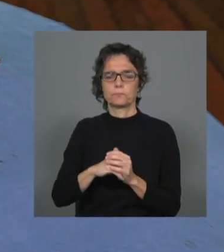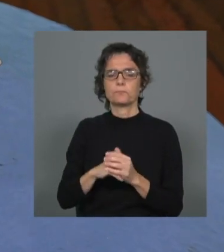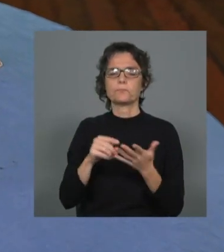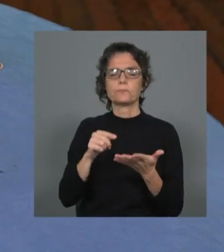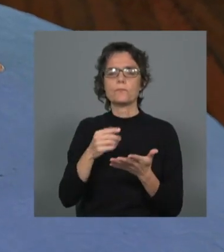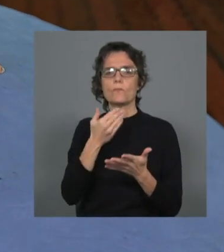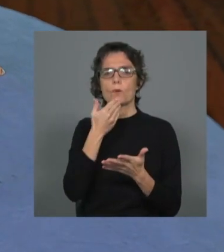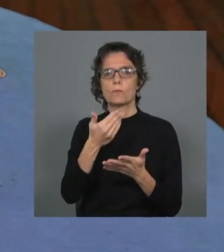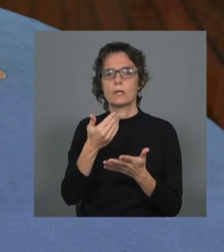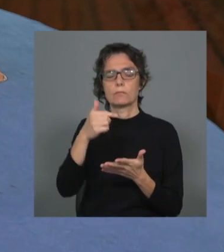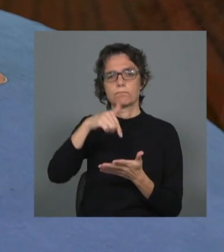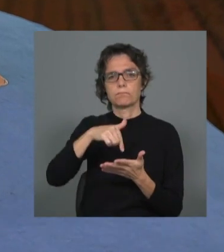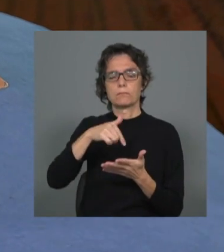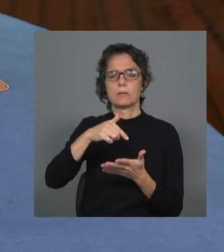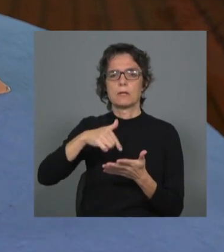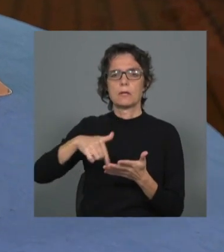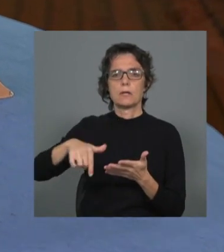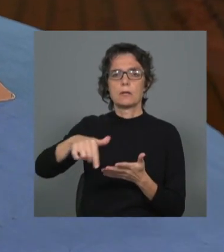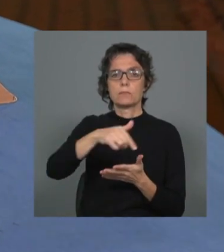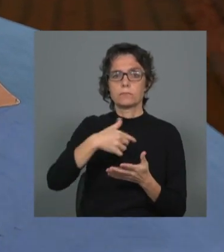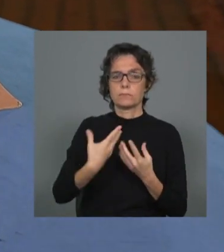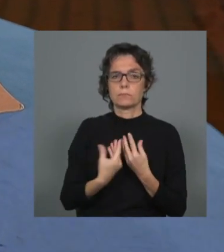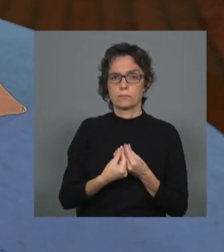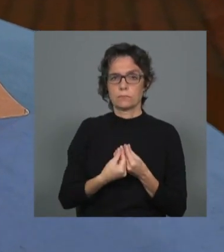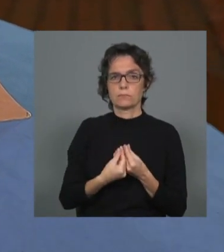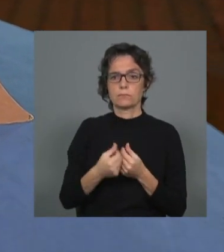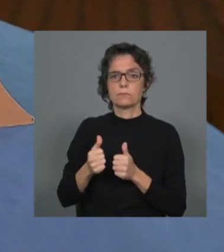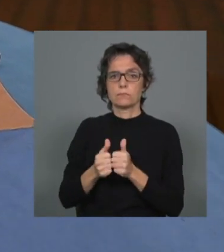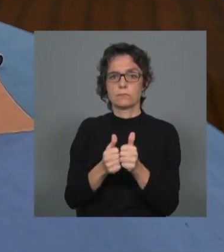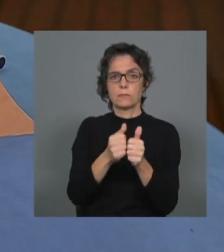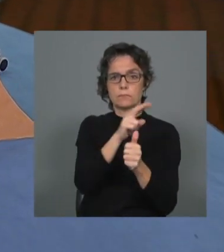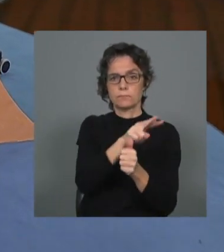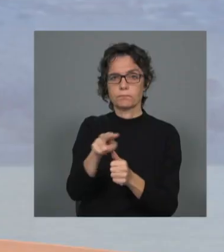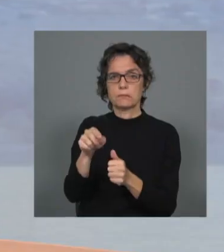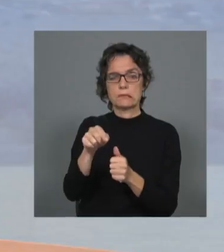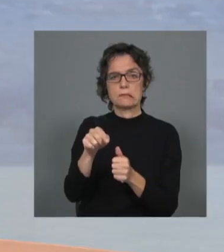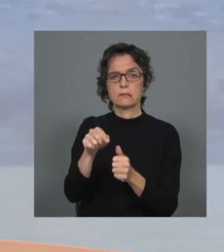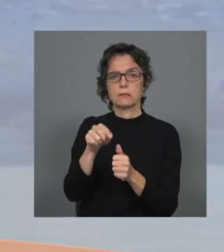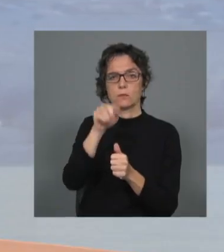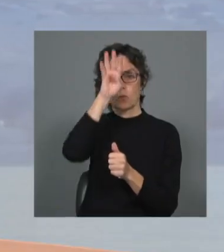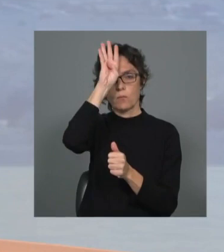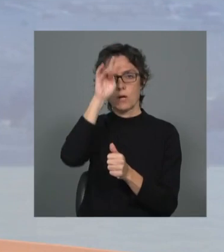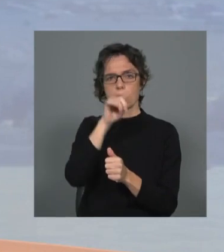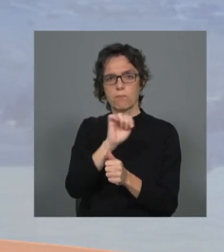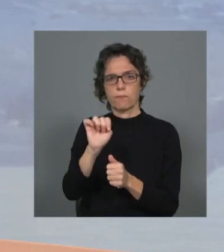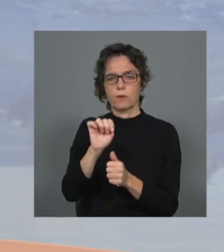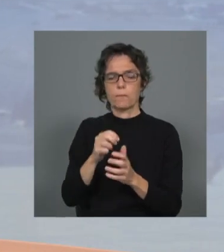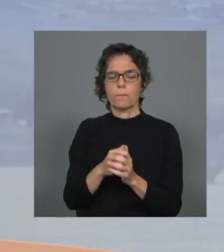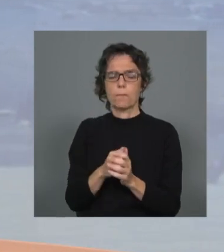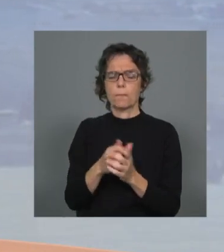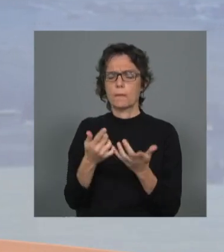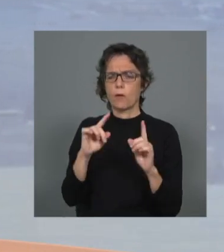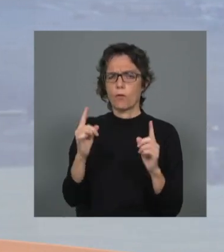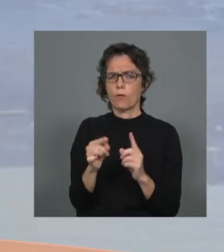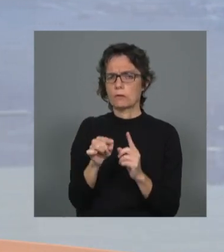é? Sim. Esta visita do Papa e esta síntese, podemos assumi-la, foram dois temas essenciais